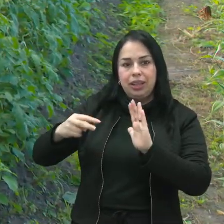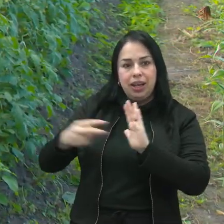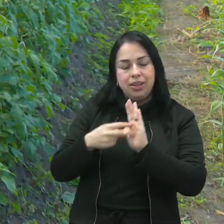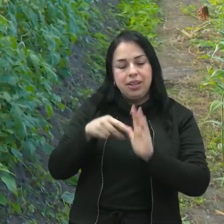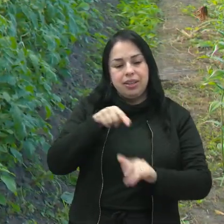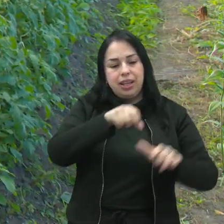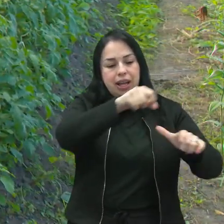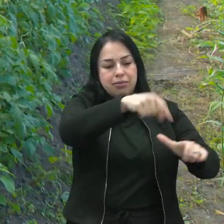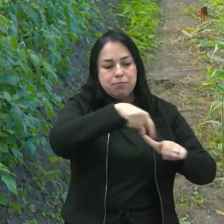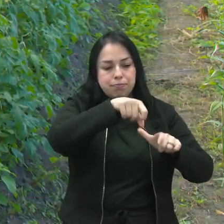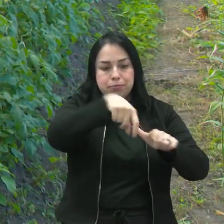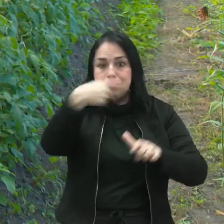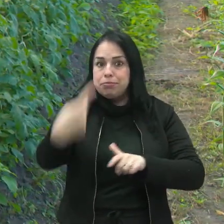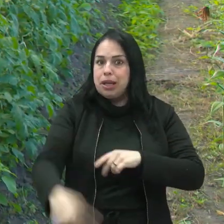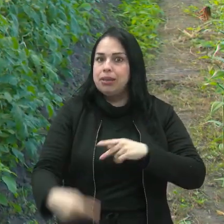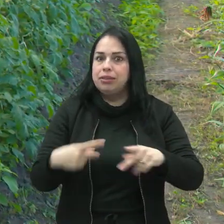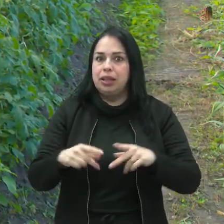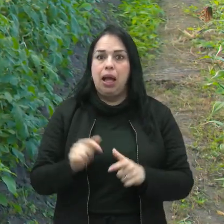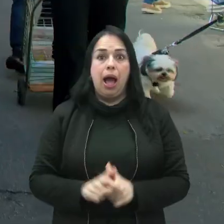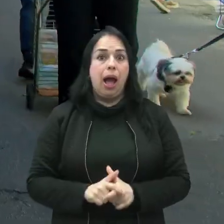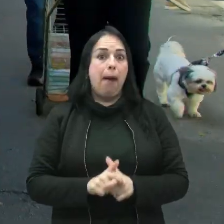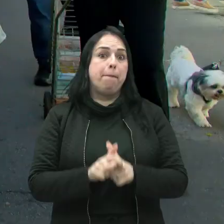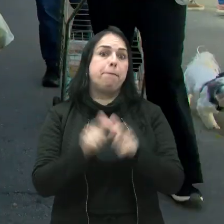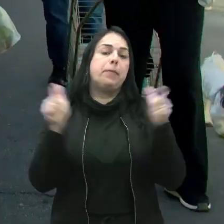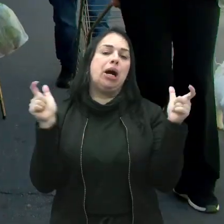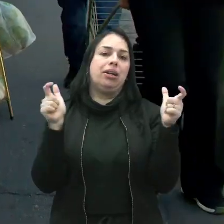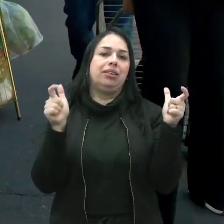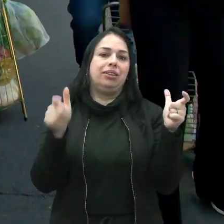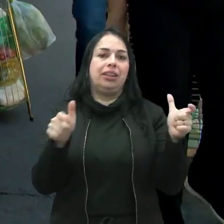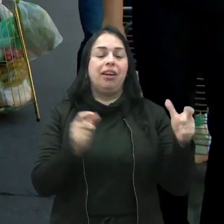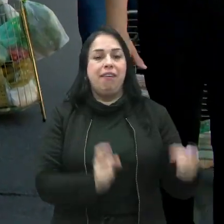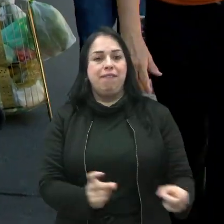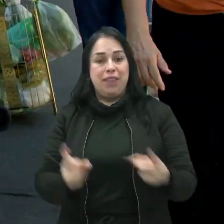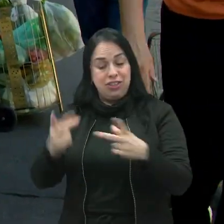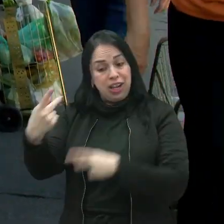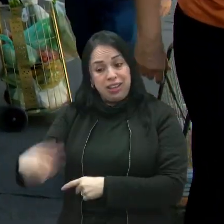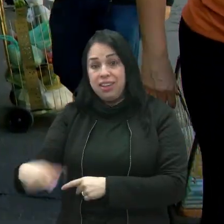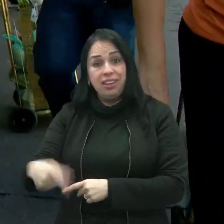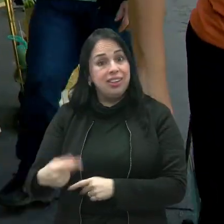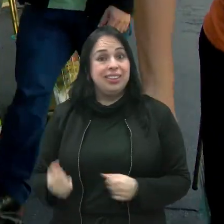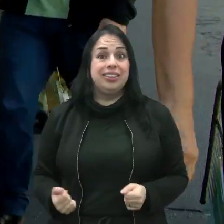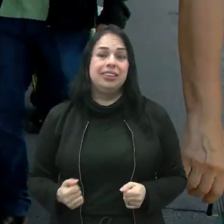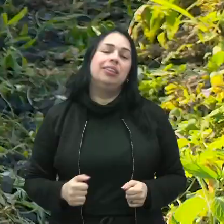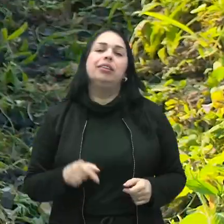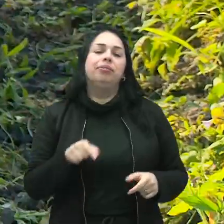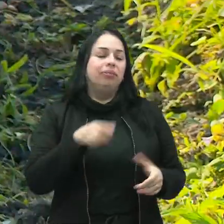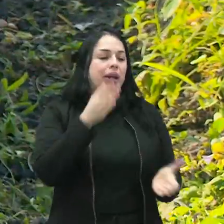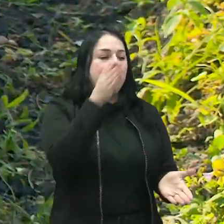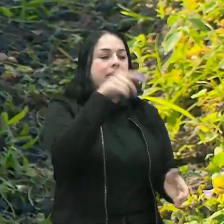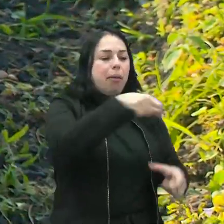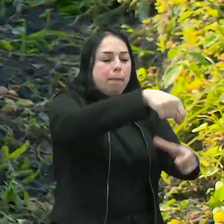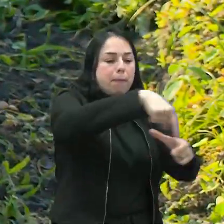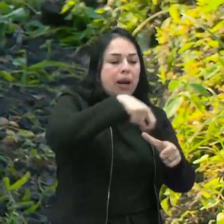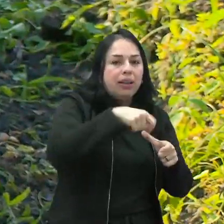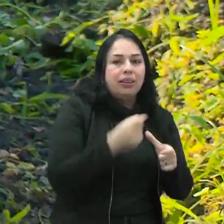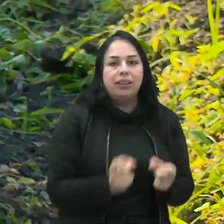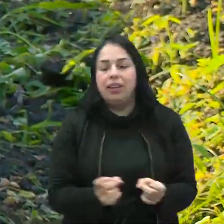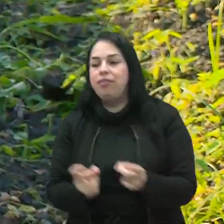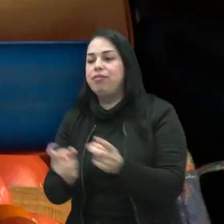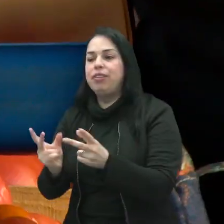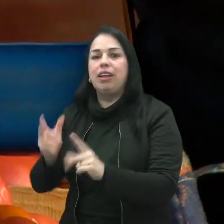um retrato da produção local. A maior parte é consumida aqui mesmo. O que sai da